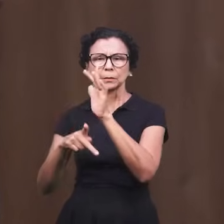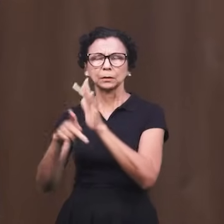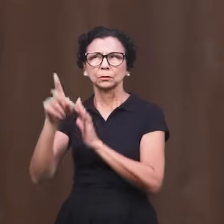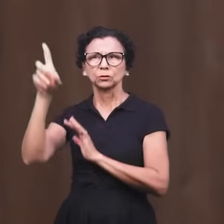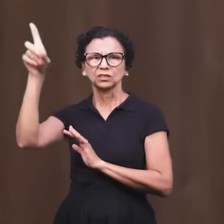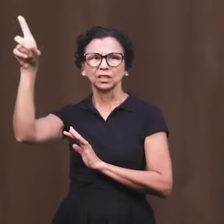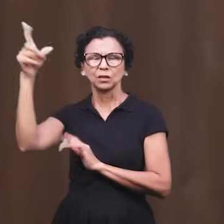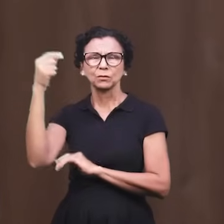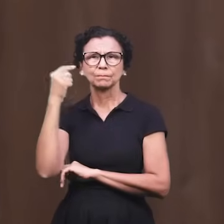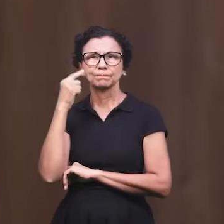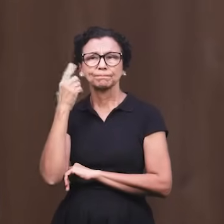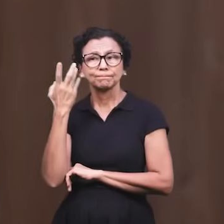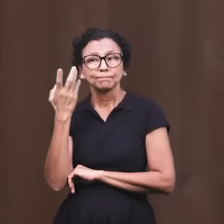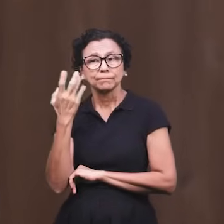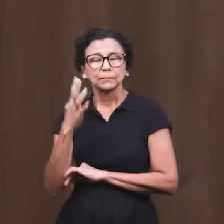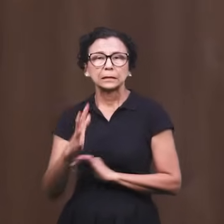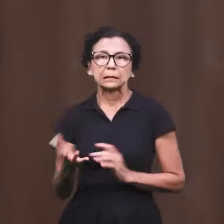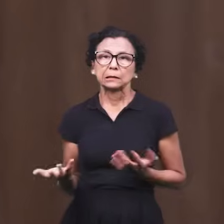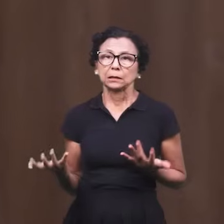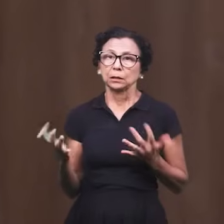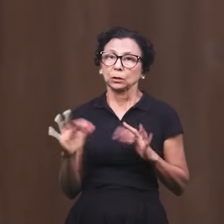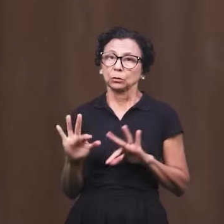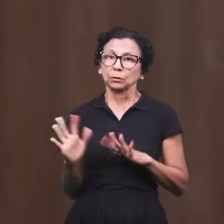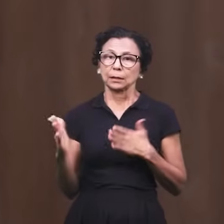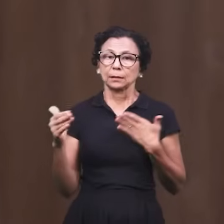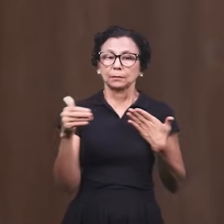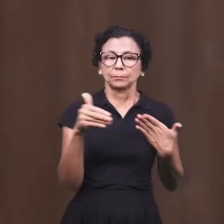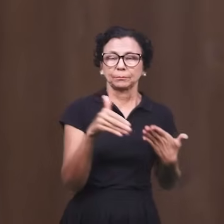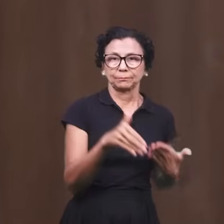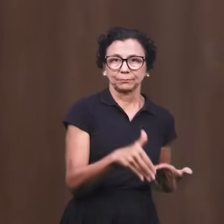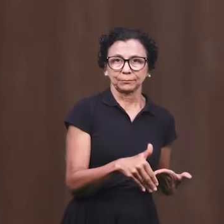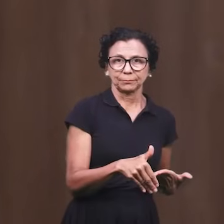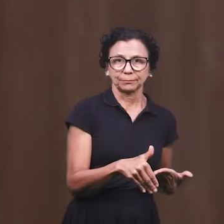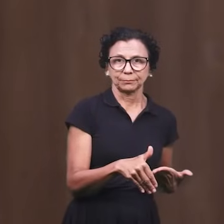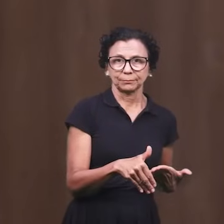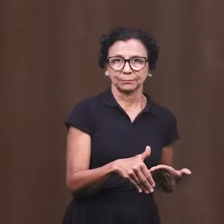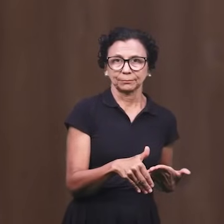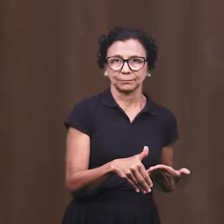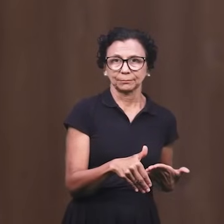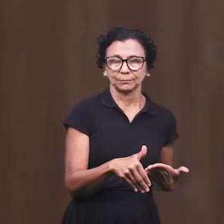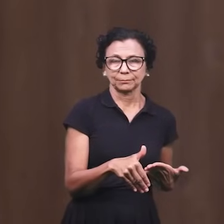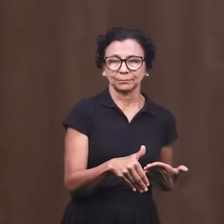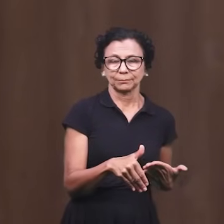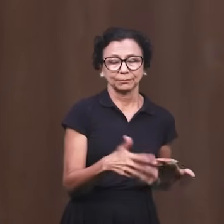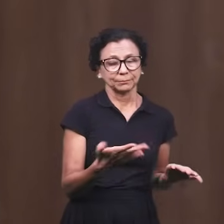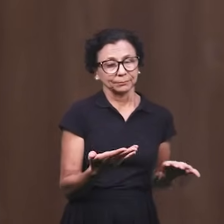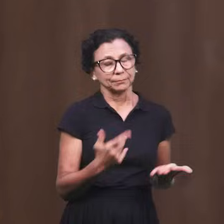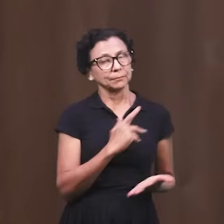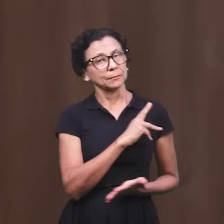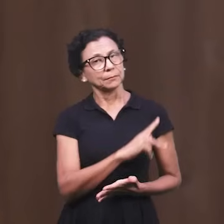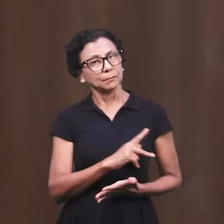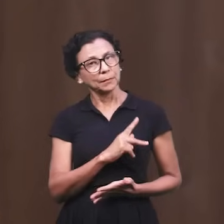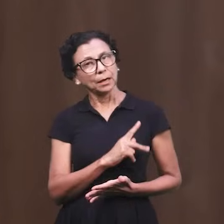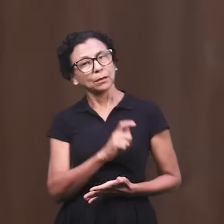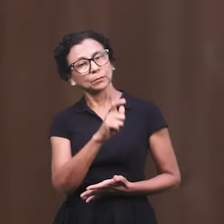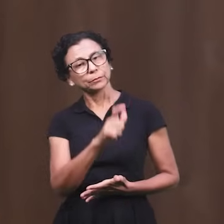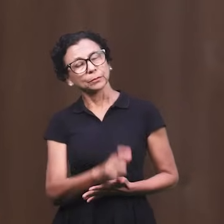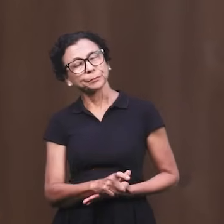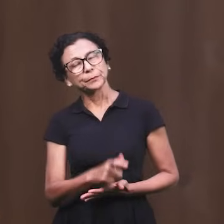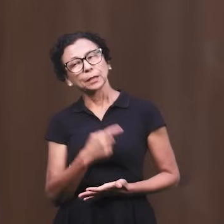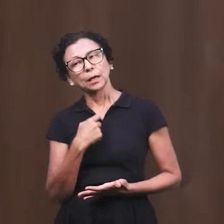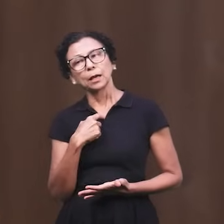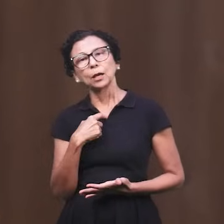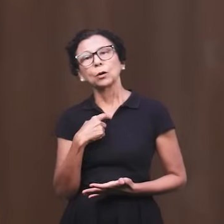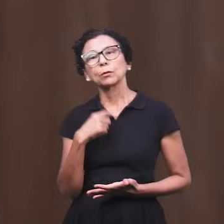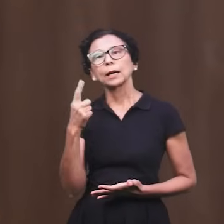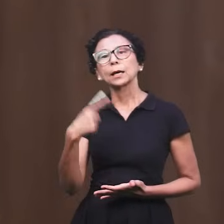vida, porque eu não quero me desviar do plano do Senhor. Então você vê na vida de Paulo, eu